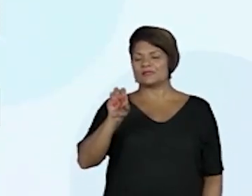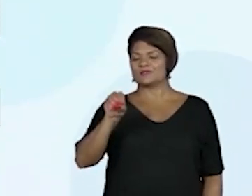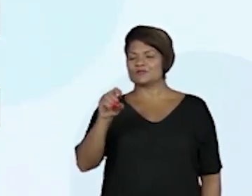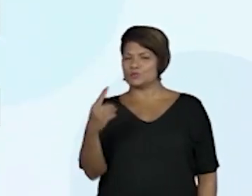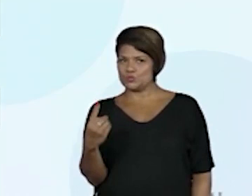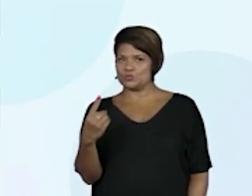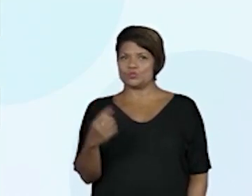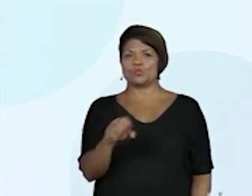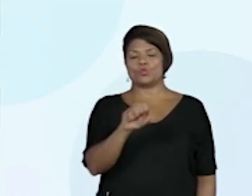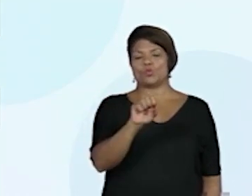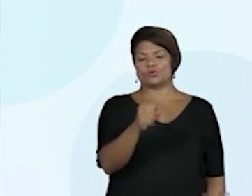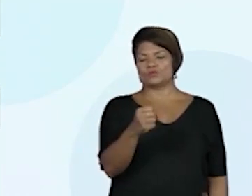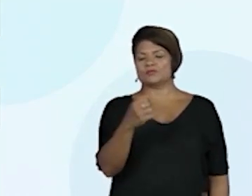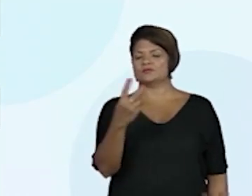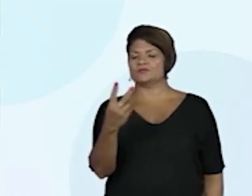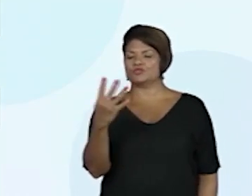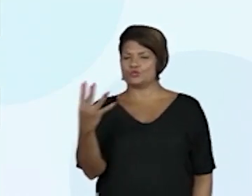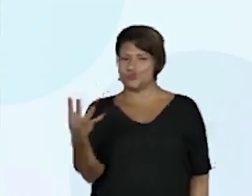824,